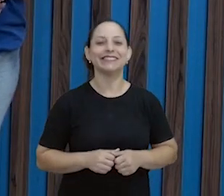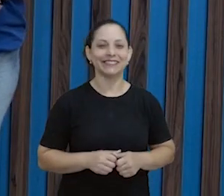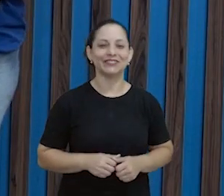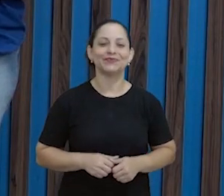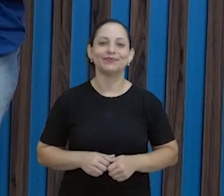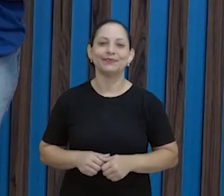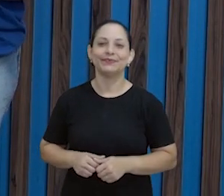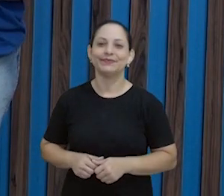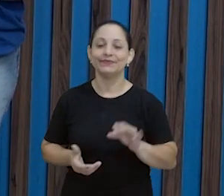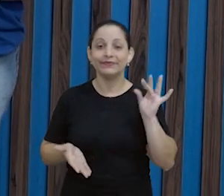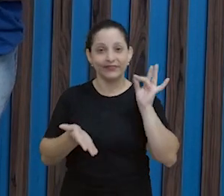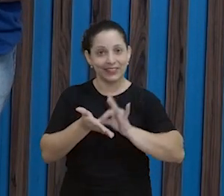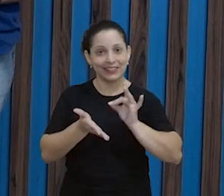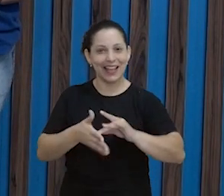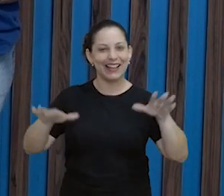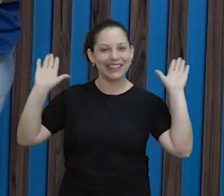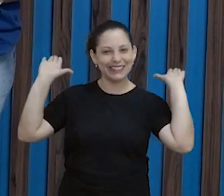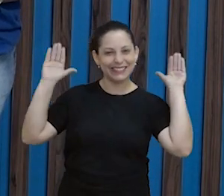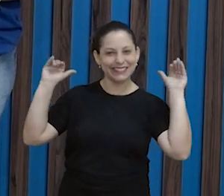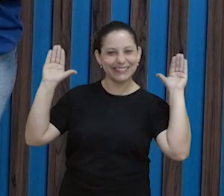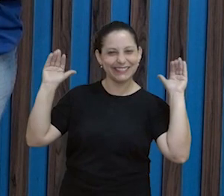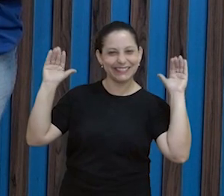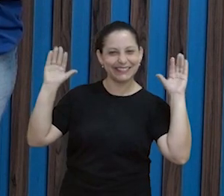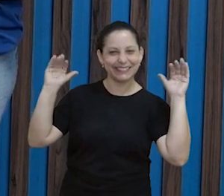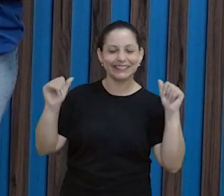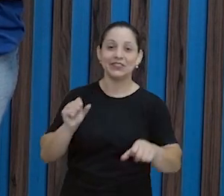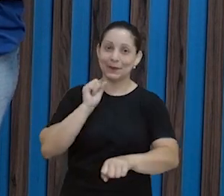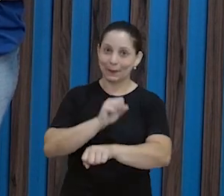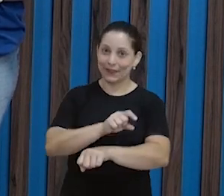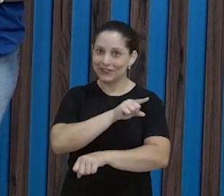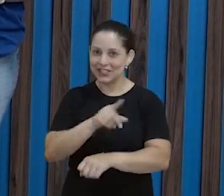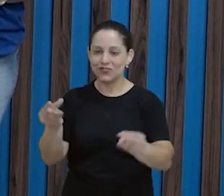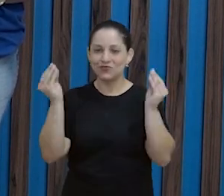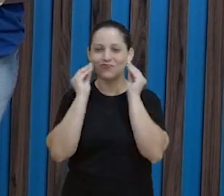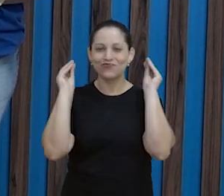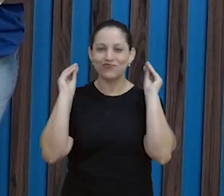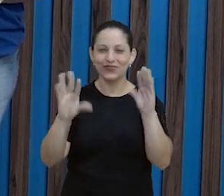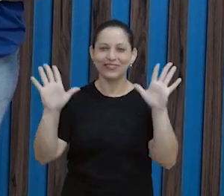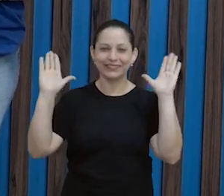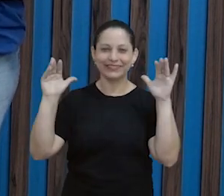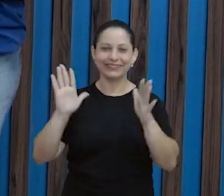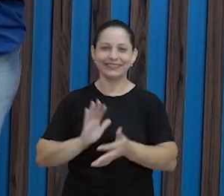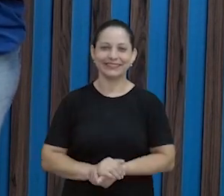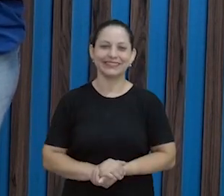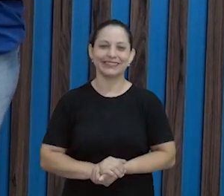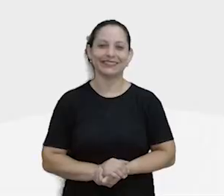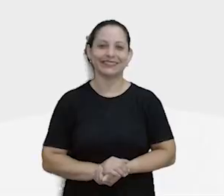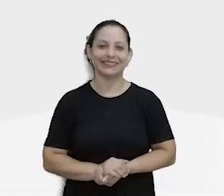gente. É isso aí, professora. Até a próxima aula, pessoal. Esperamos vocês. Beijo, até a próxima.